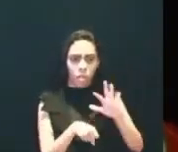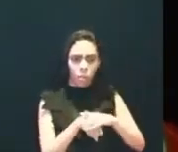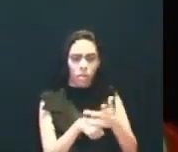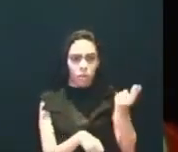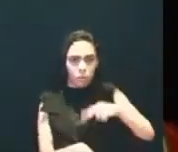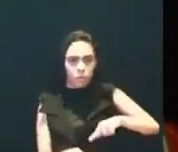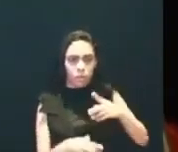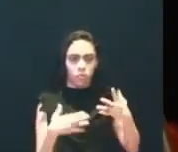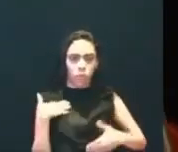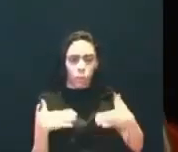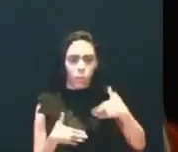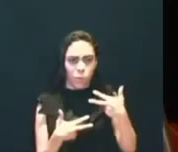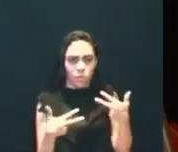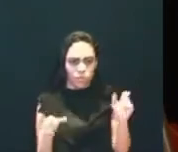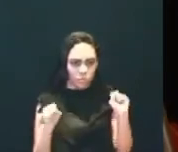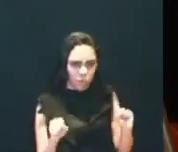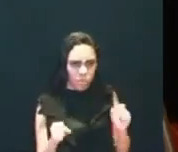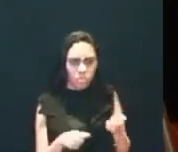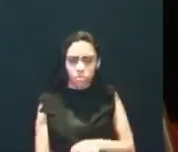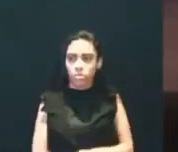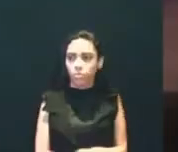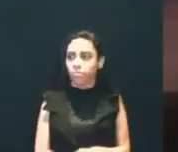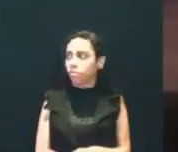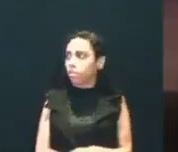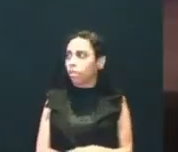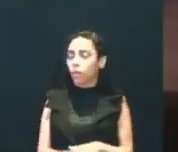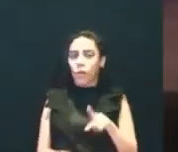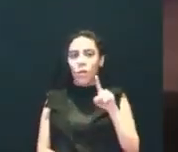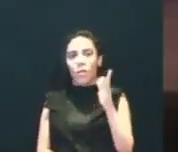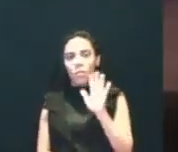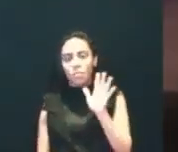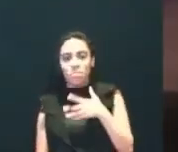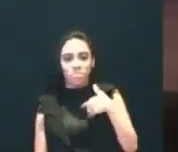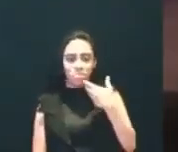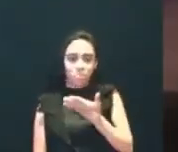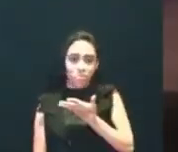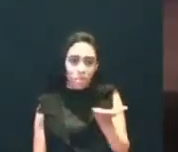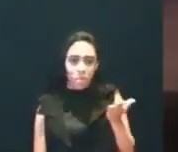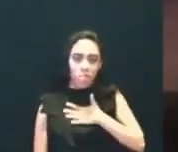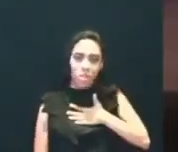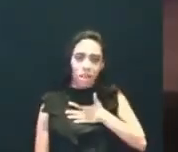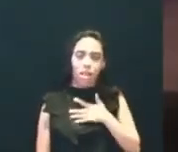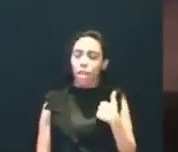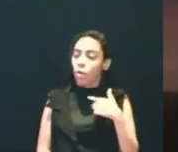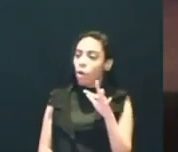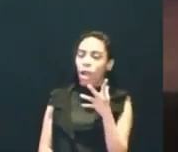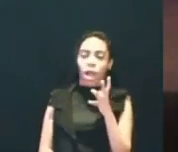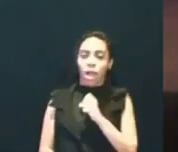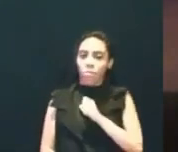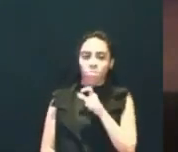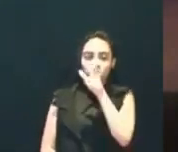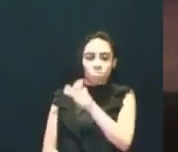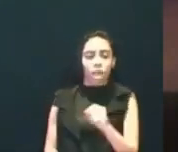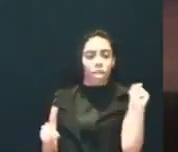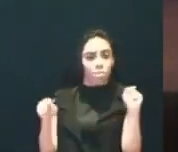doença, voltar alguma coisa? Ivoneide, é um prazer falar contigo de novo, te rever. Porque eu sou fã, né? Não posso nem